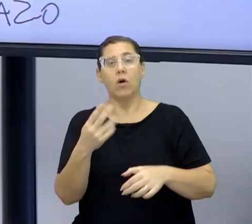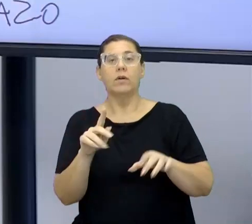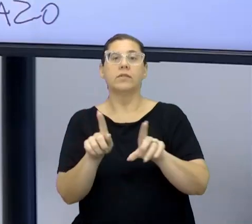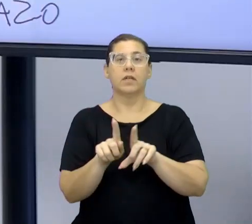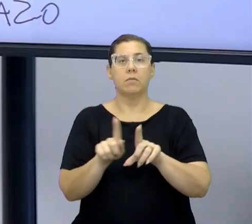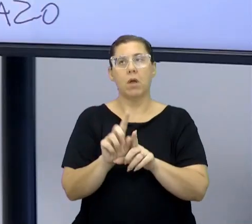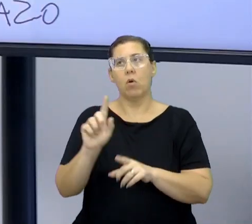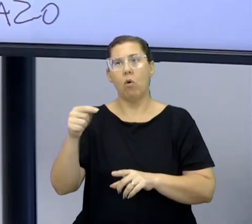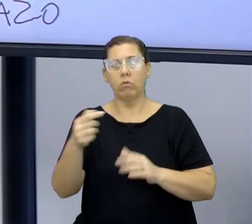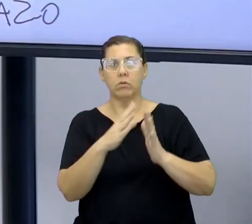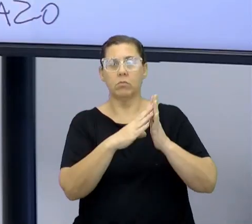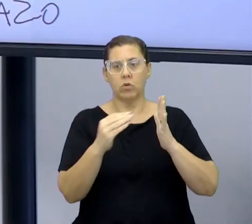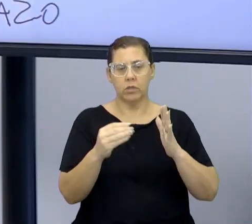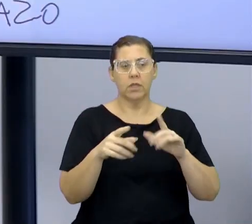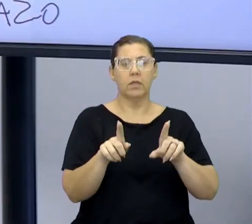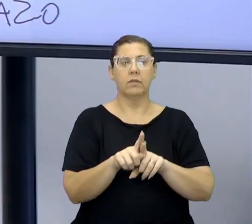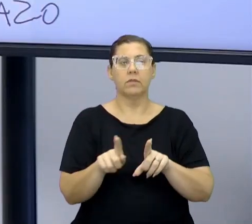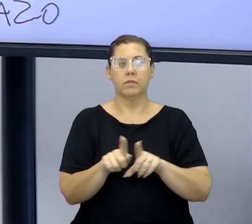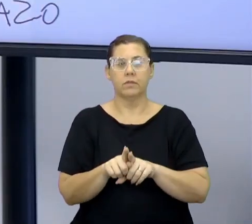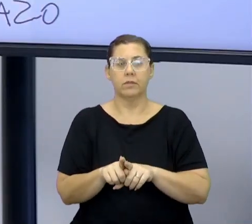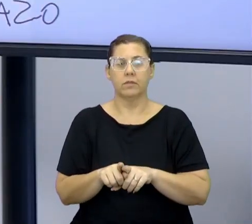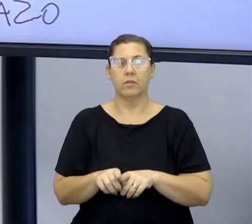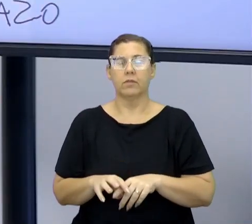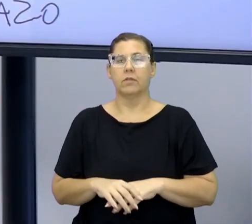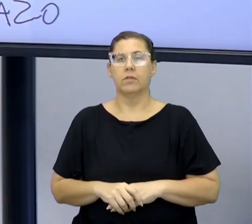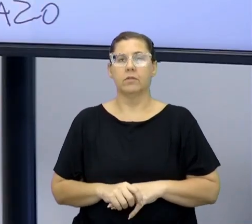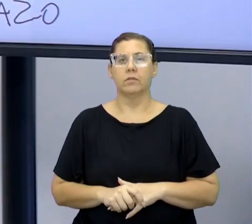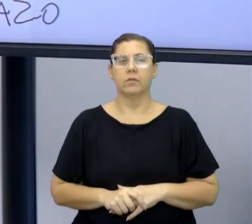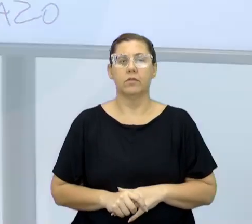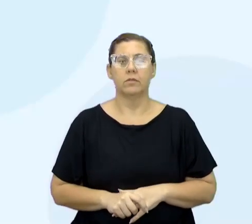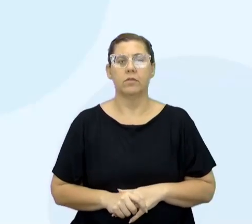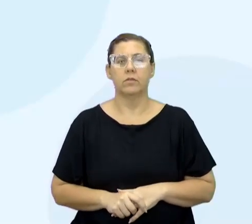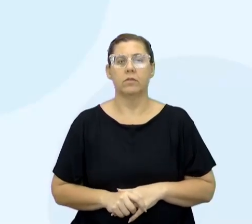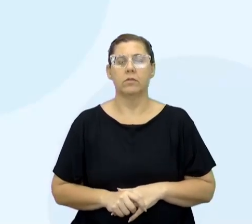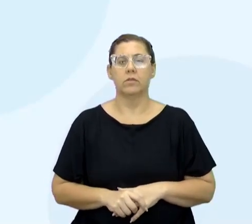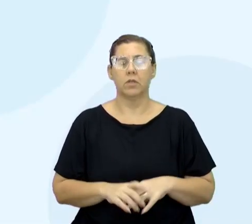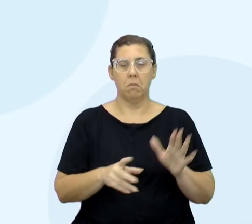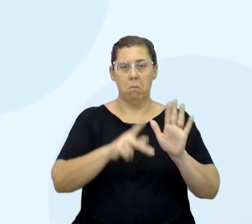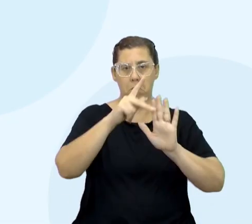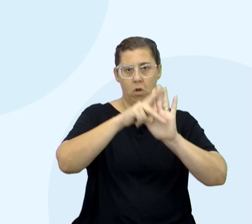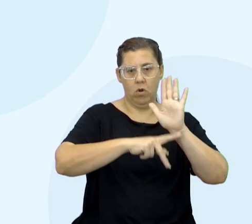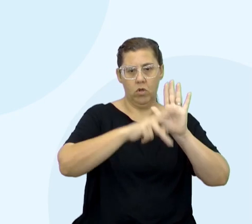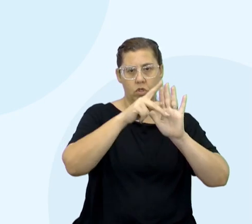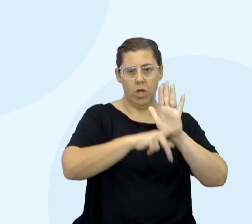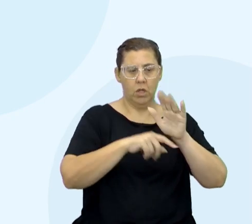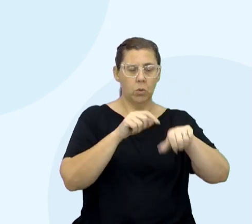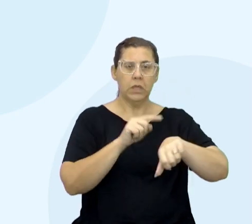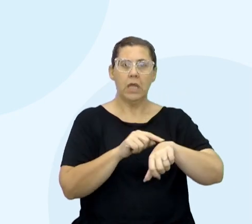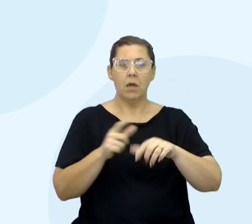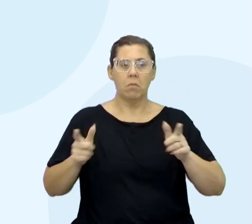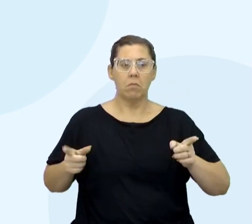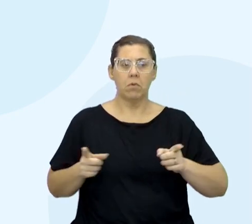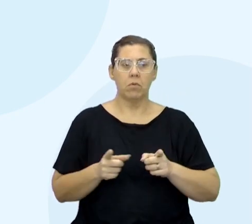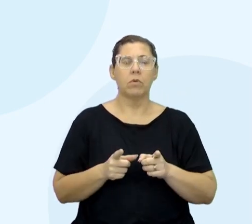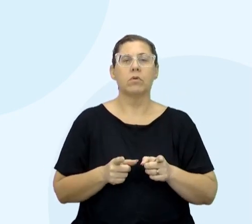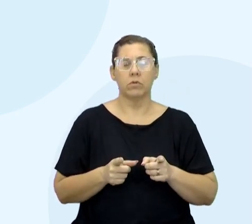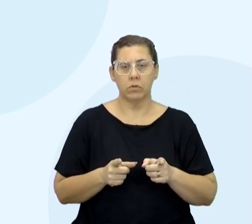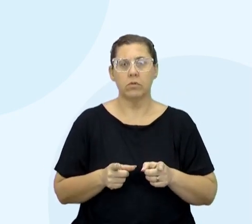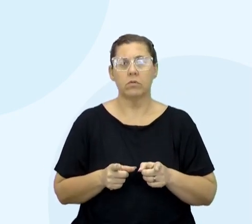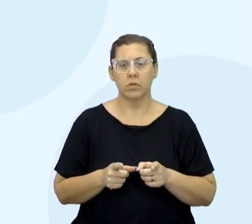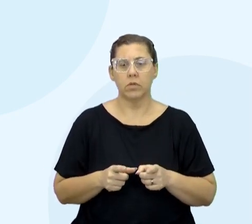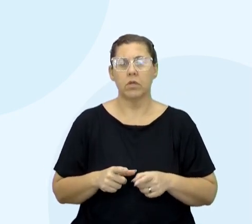um outro exemplo aí que a gente falou muito na aula passada, um projeto aí a curto prazo era ganhar